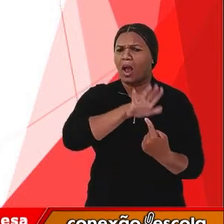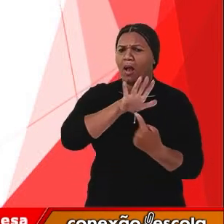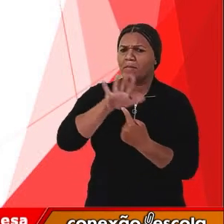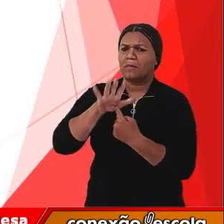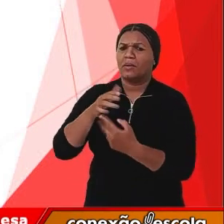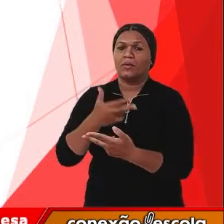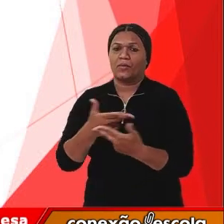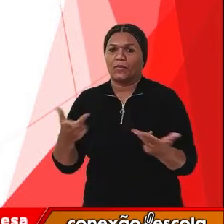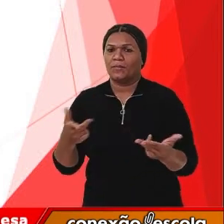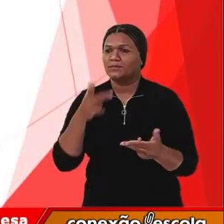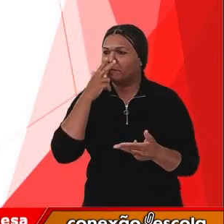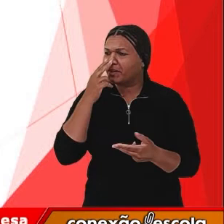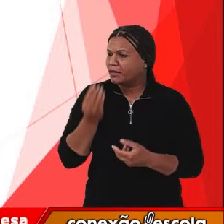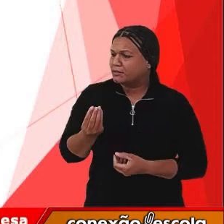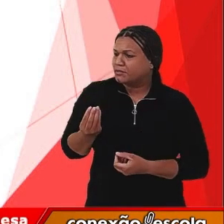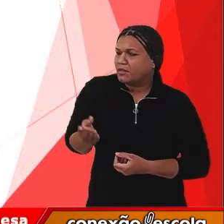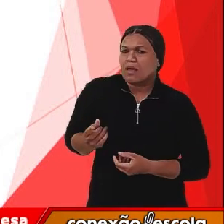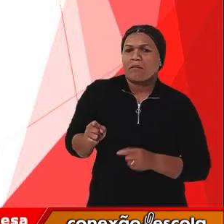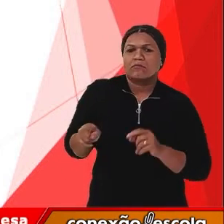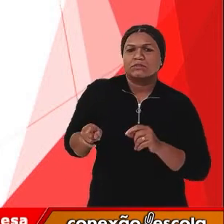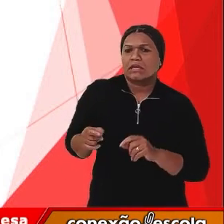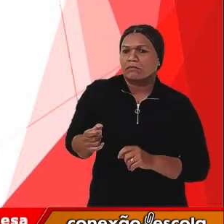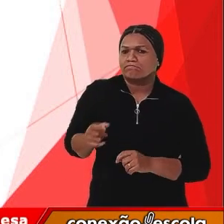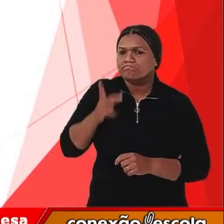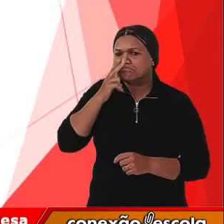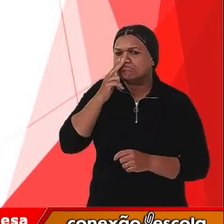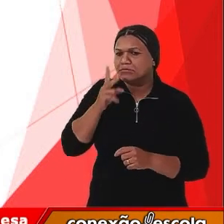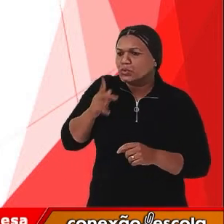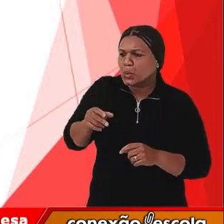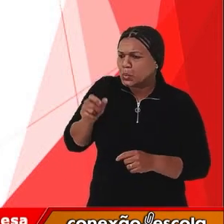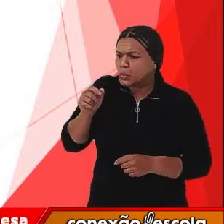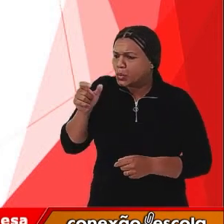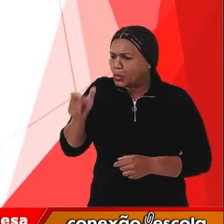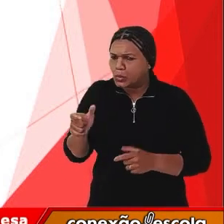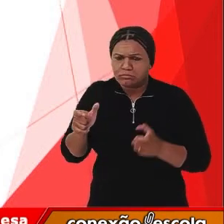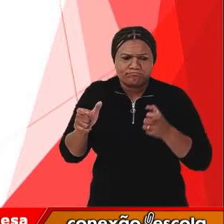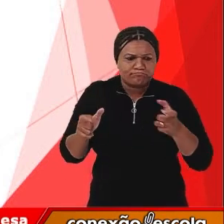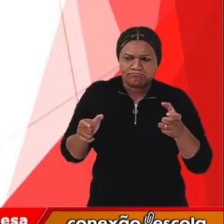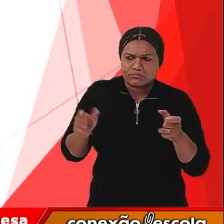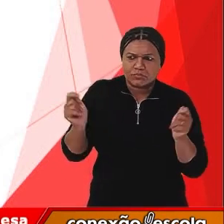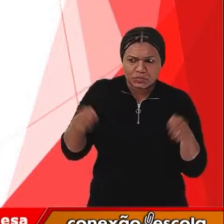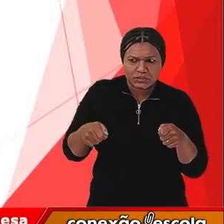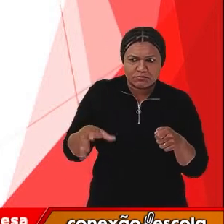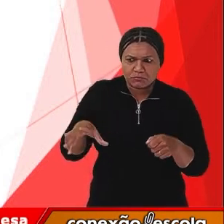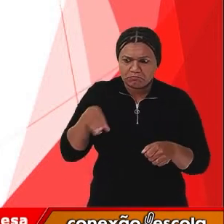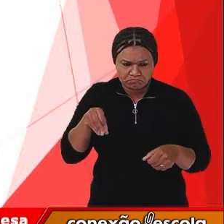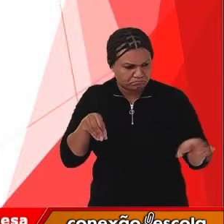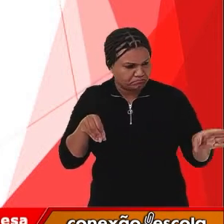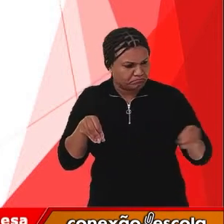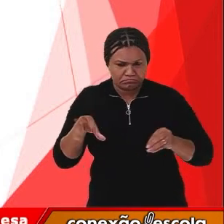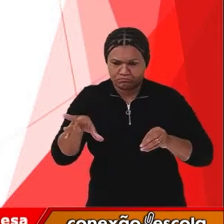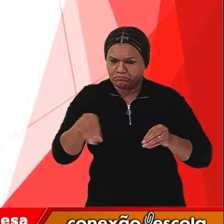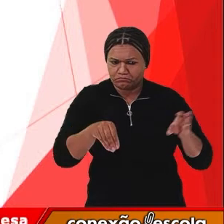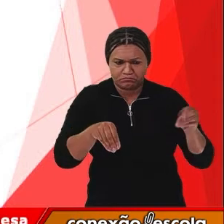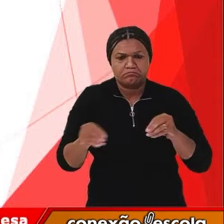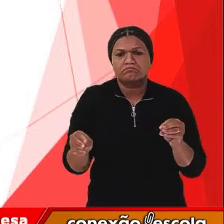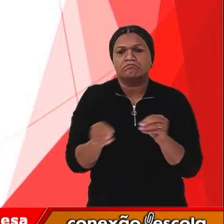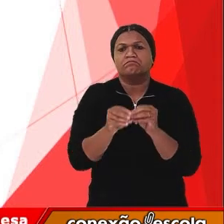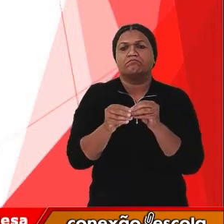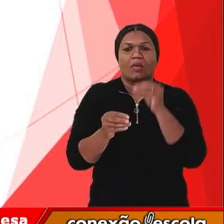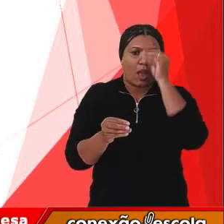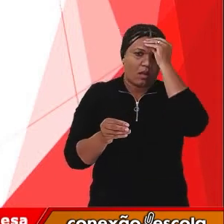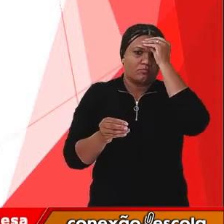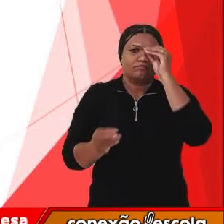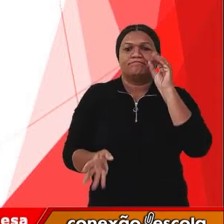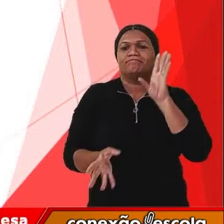e é a partir dessas pistas que você vai trazer a tona o que está subentendido não está escrito